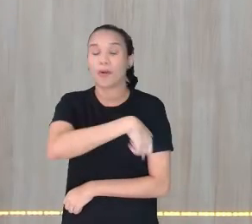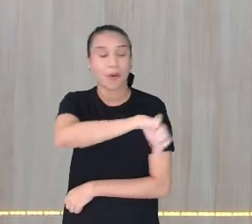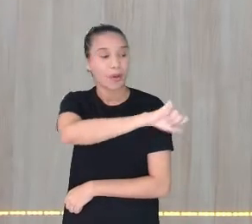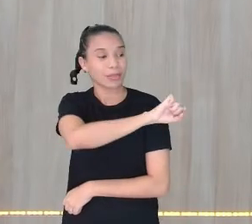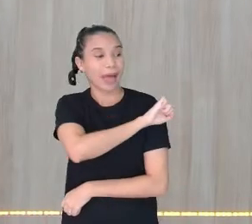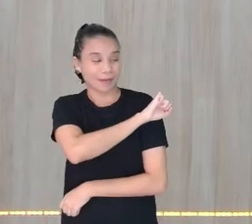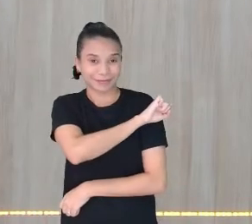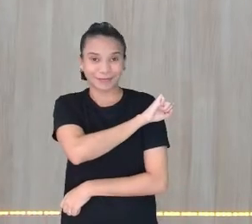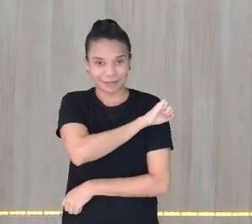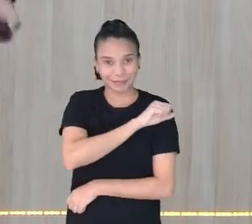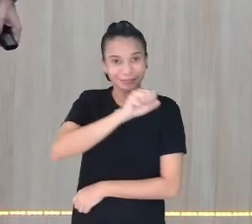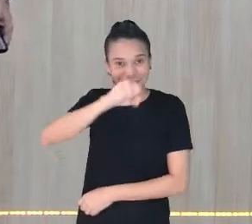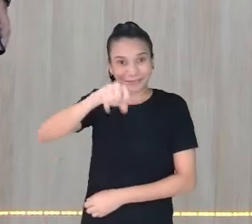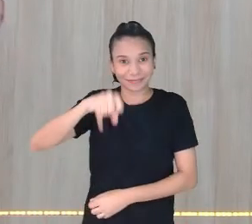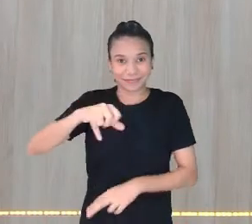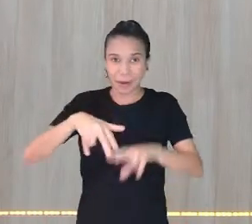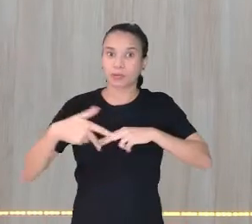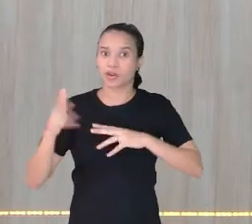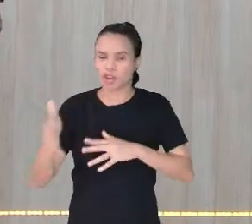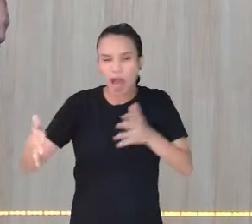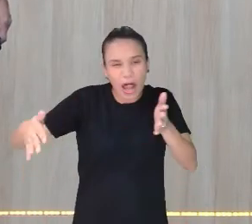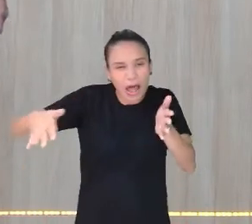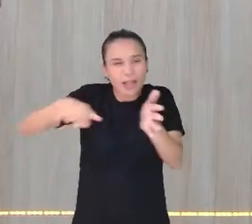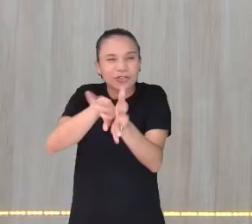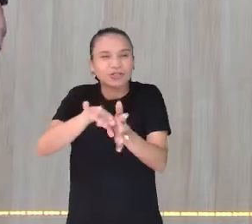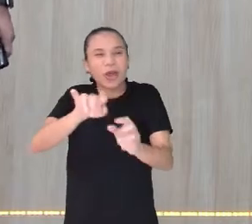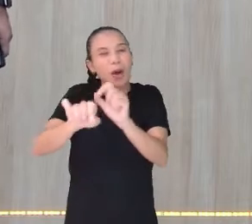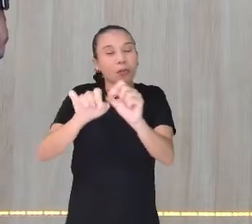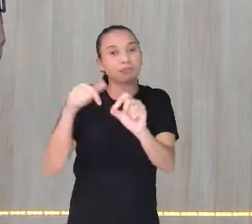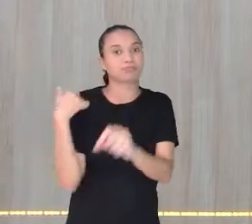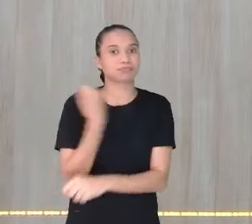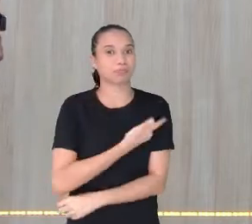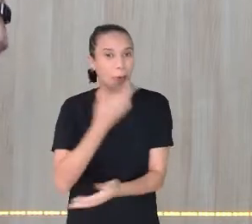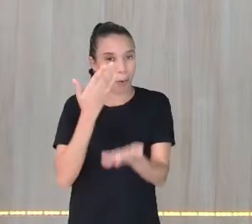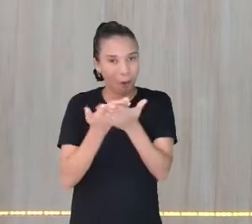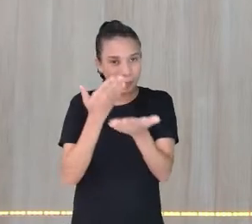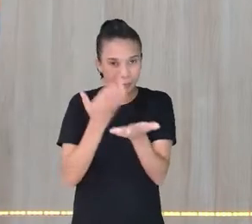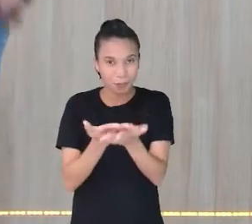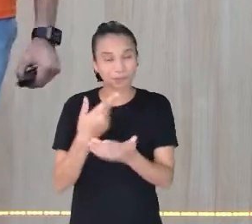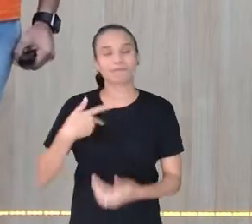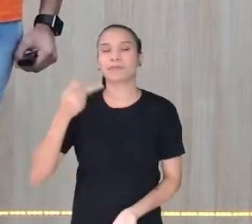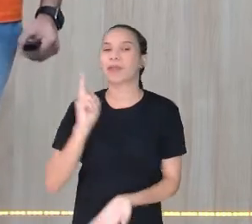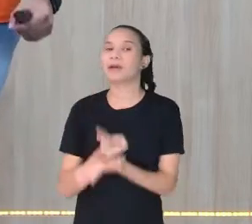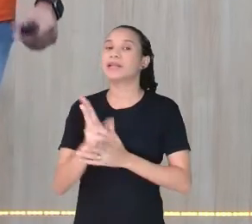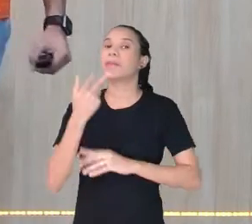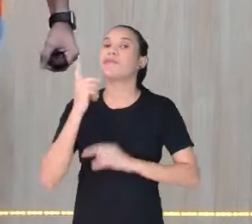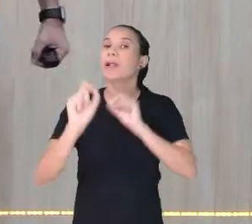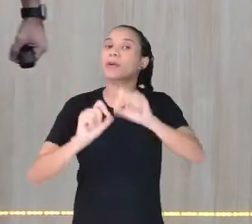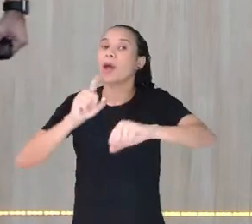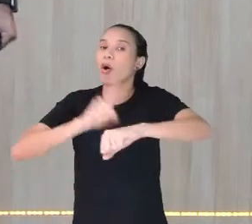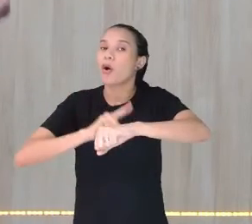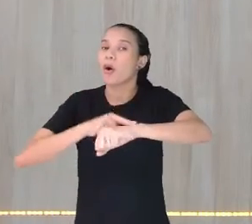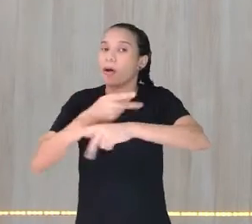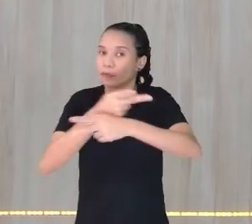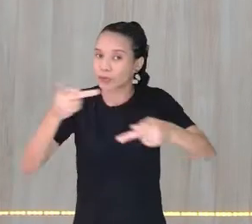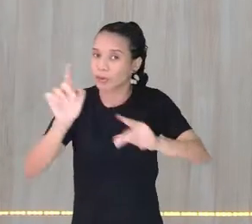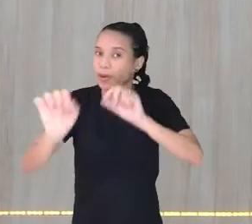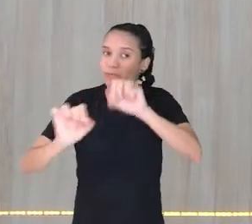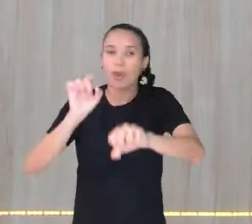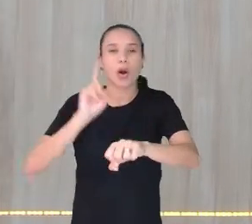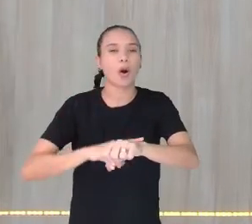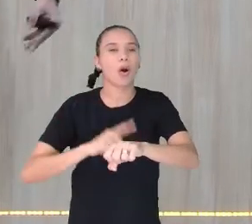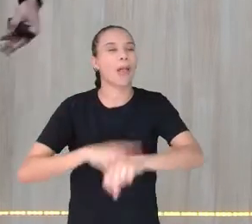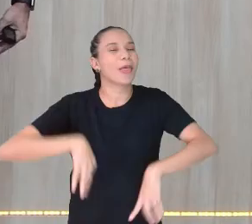do 8º ano. Então já vamos chegando, vamos assistir nessa aula. Eu sempre digo que o horário de vocês aí é um